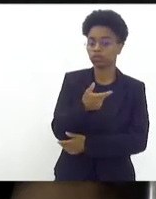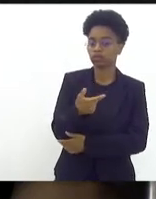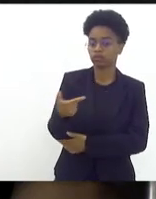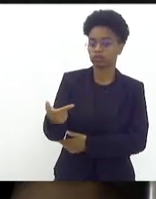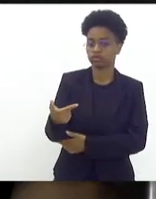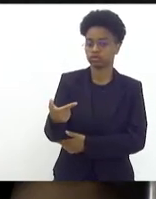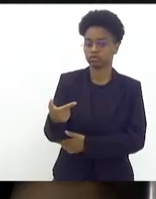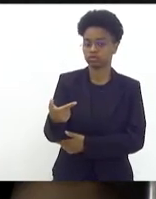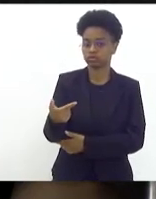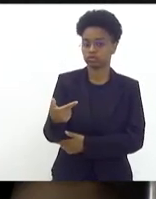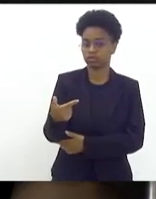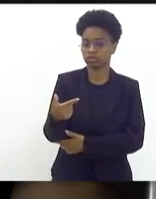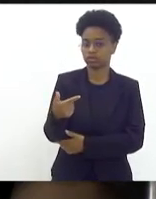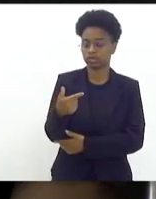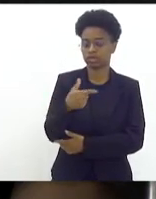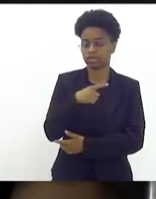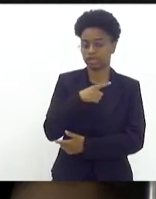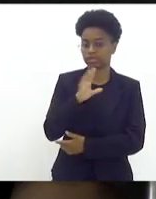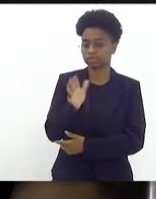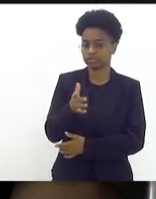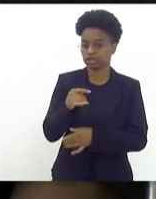eu estou com essa demanda,